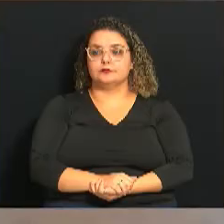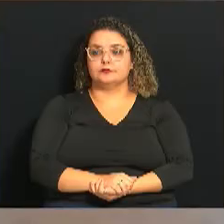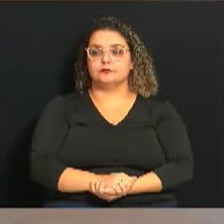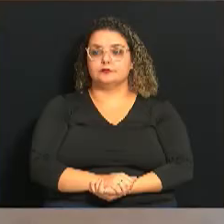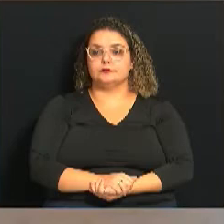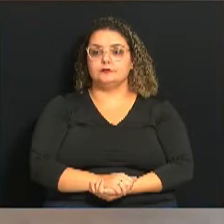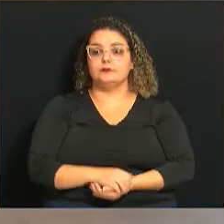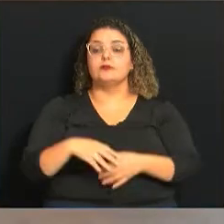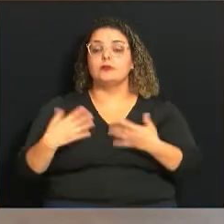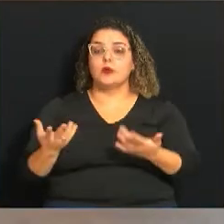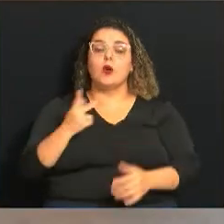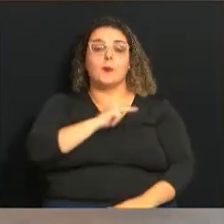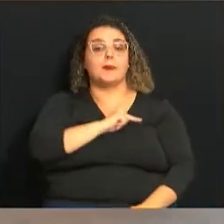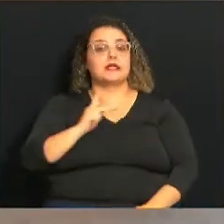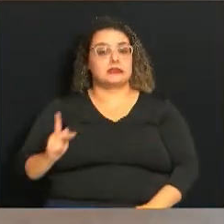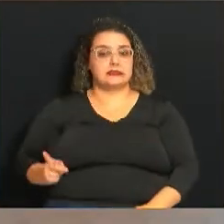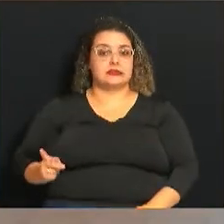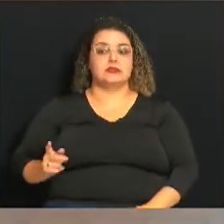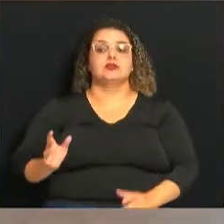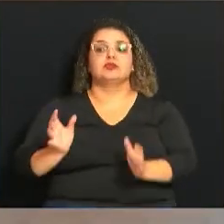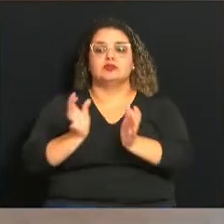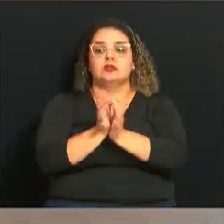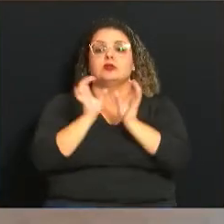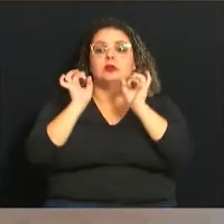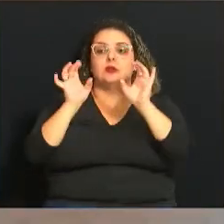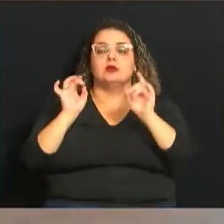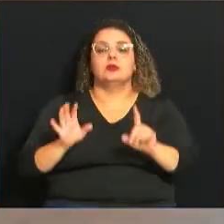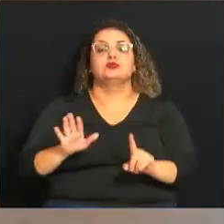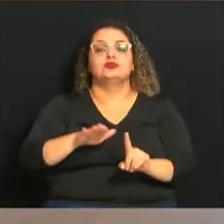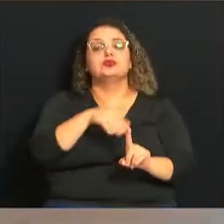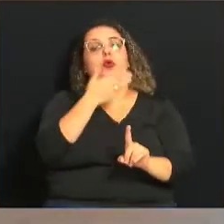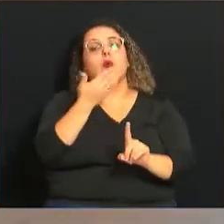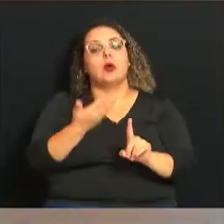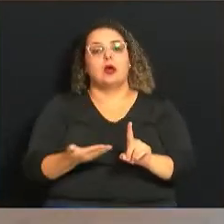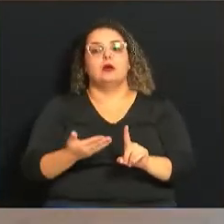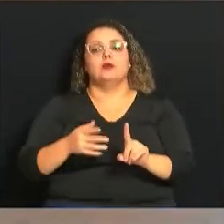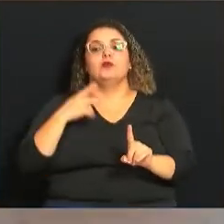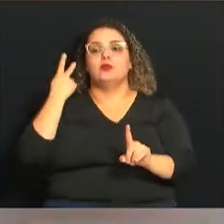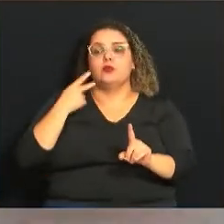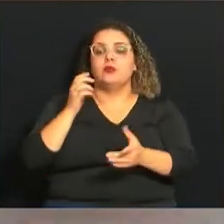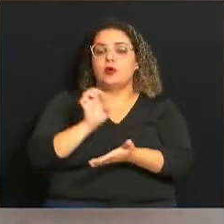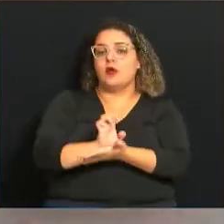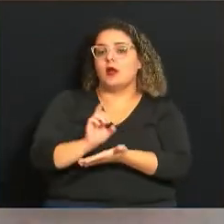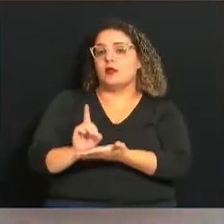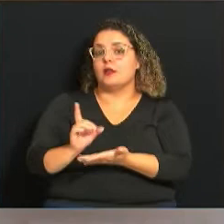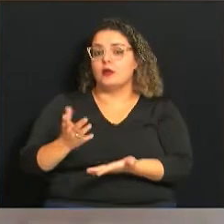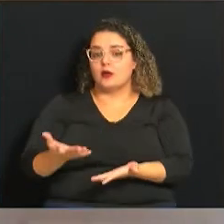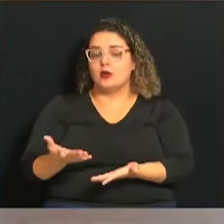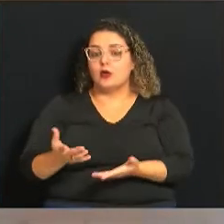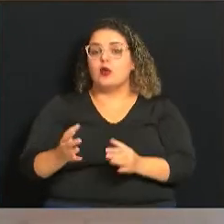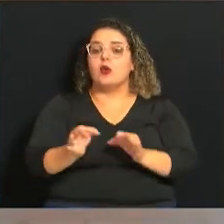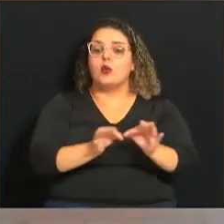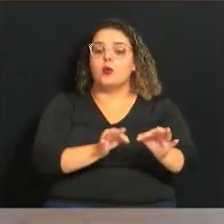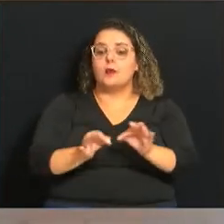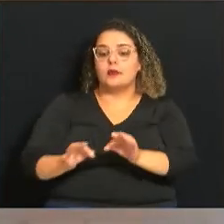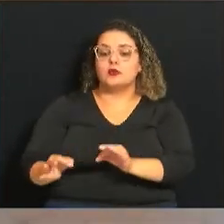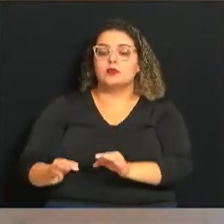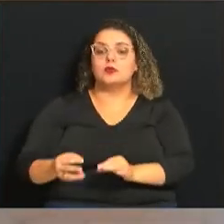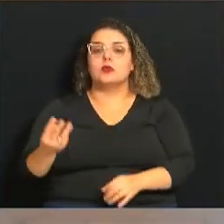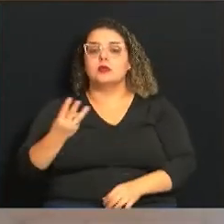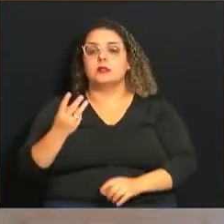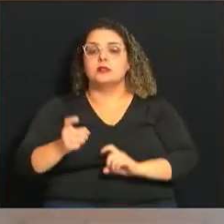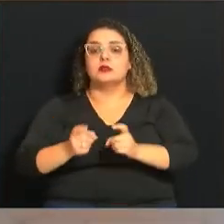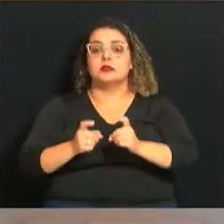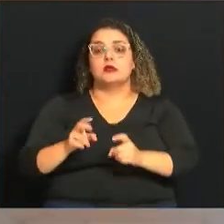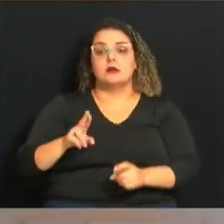O presidente da Comissão Especial de Honraria, vereador Edson Ribeiro, comandou a 3ª reunião